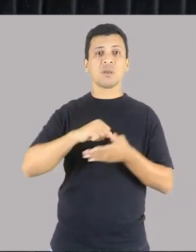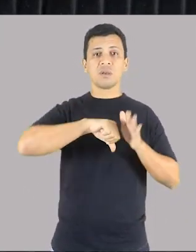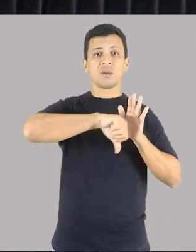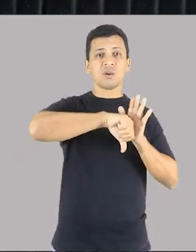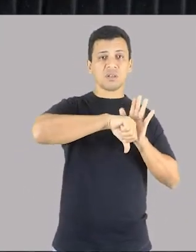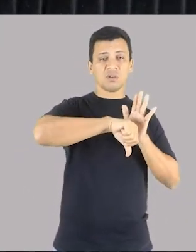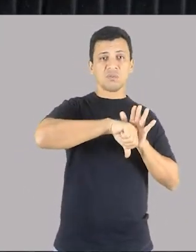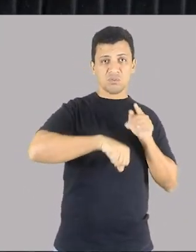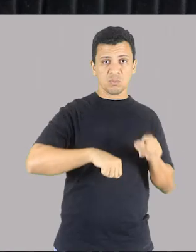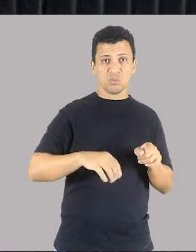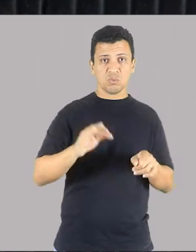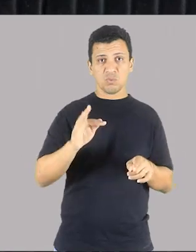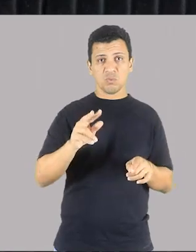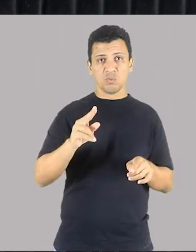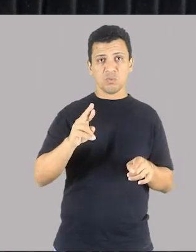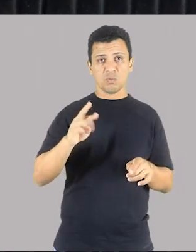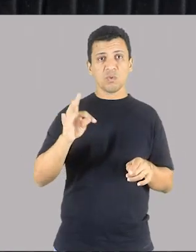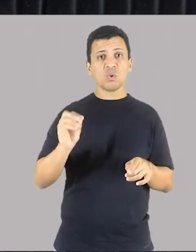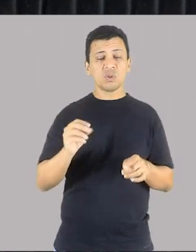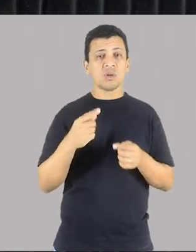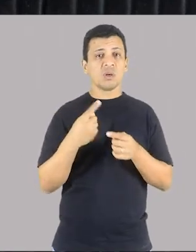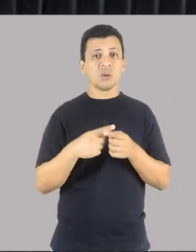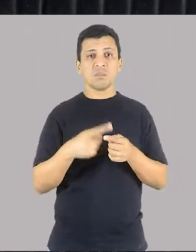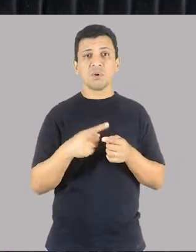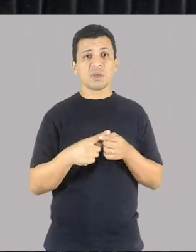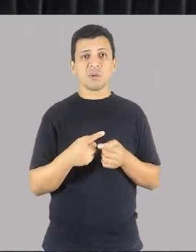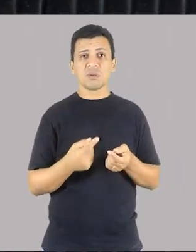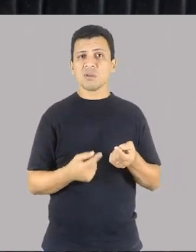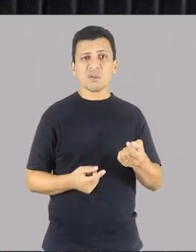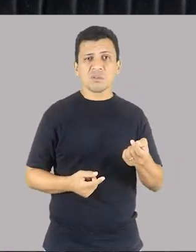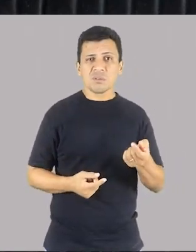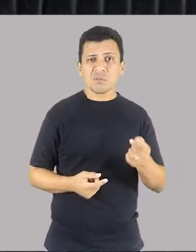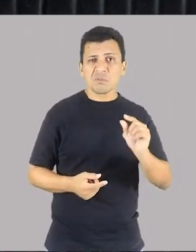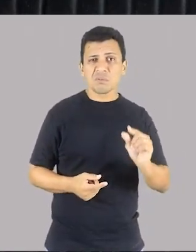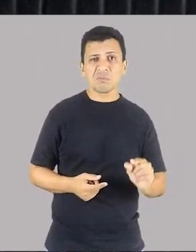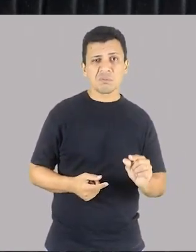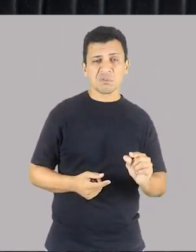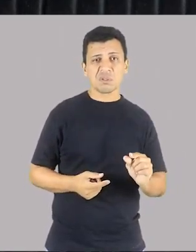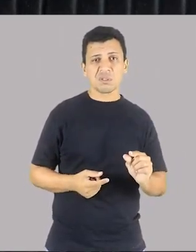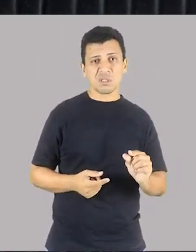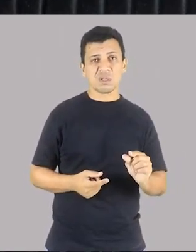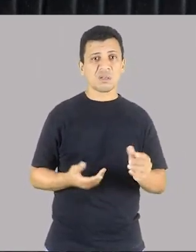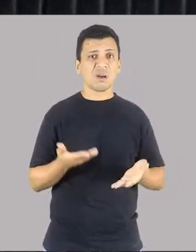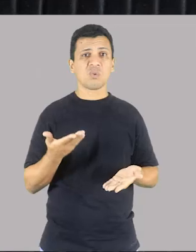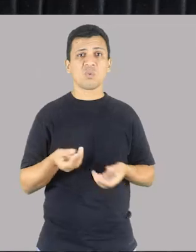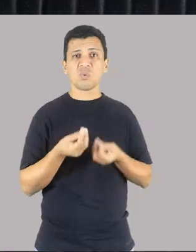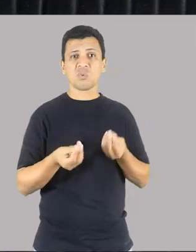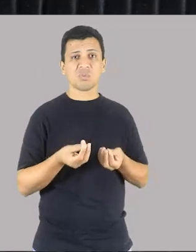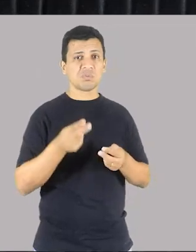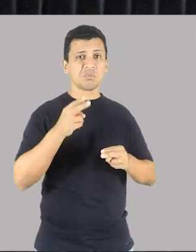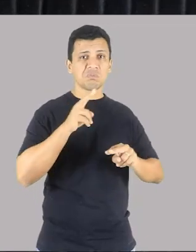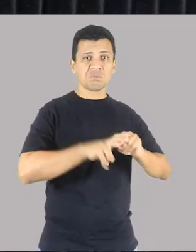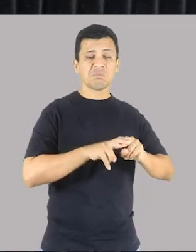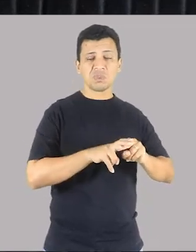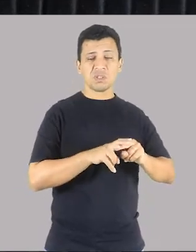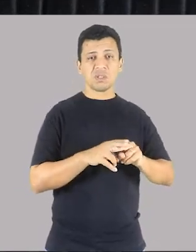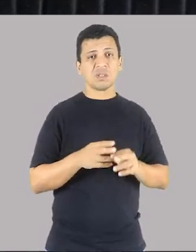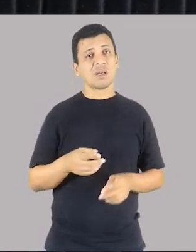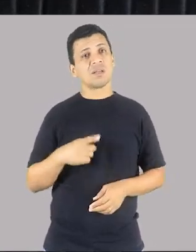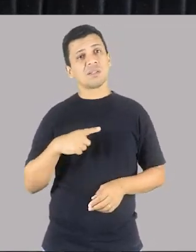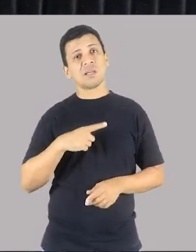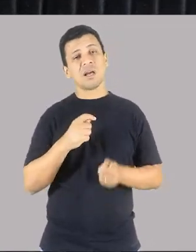nem violência. A pessoa que furtou um pão por fome, por exemplo, ela não pode, ali, é necessário que se